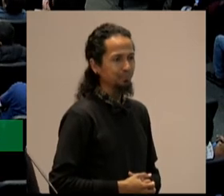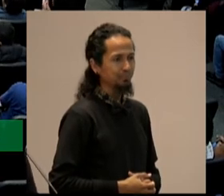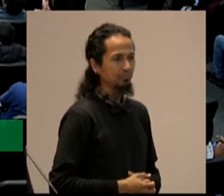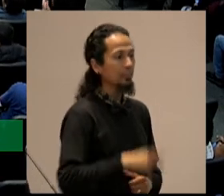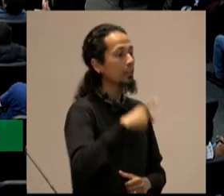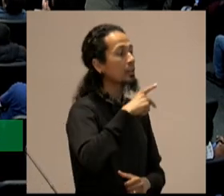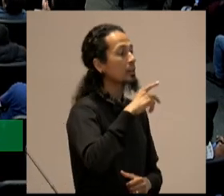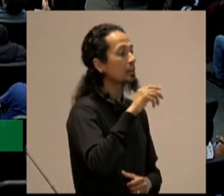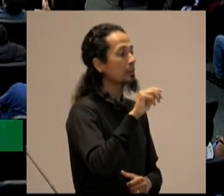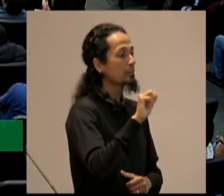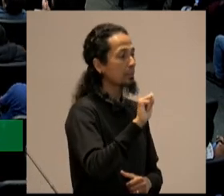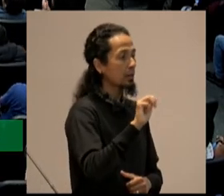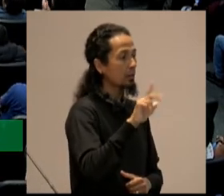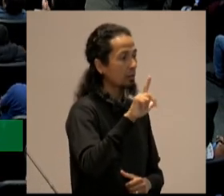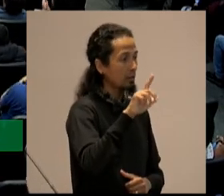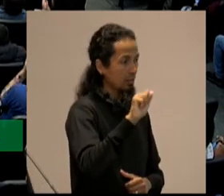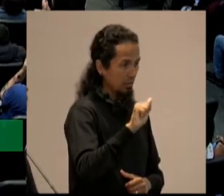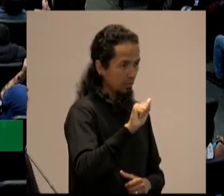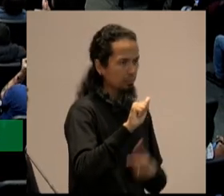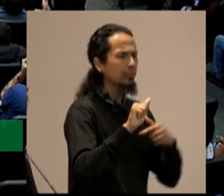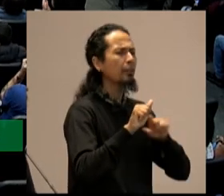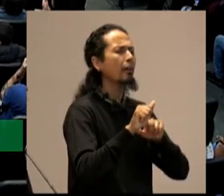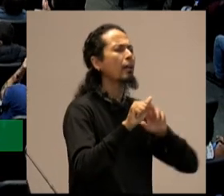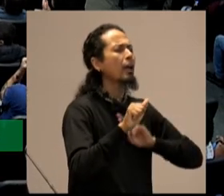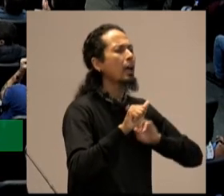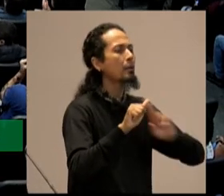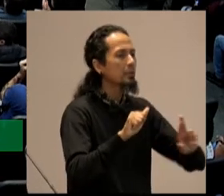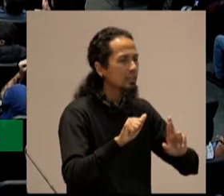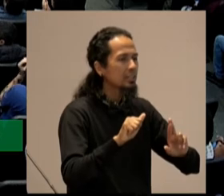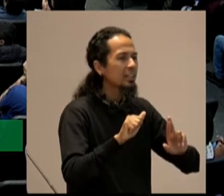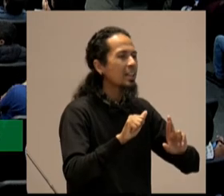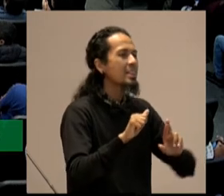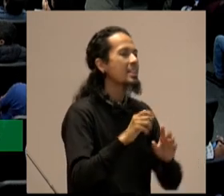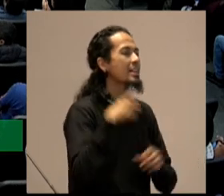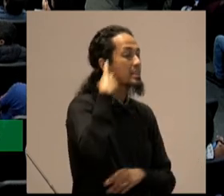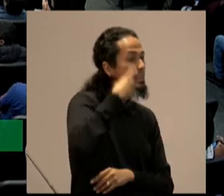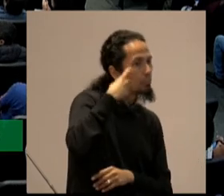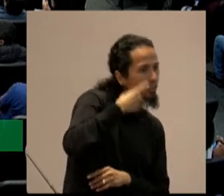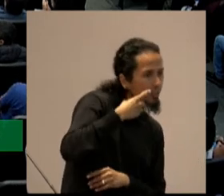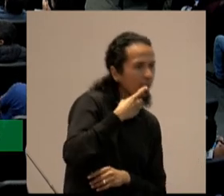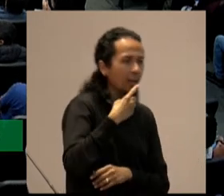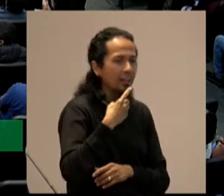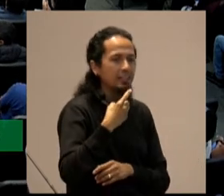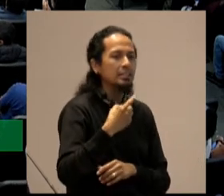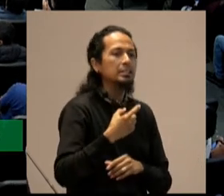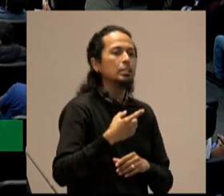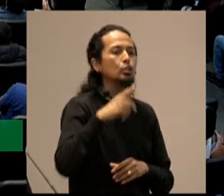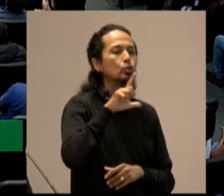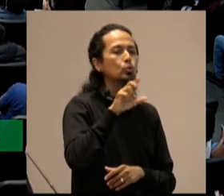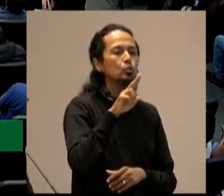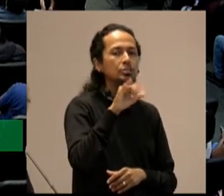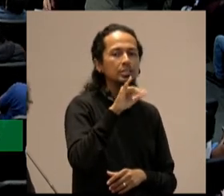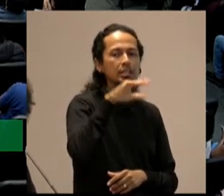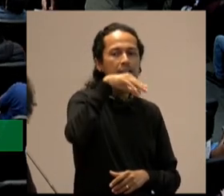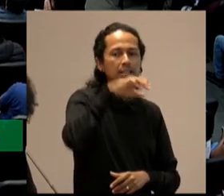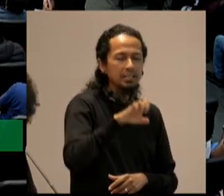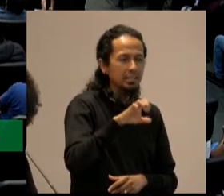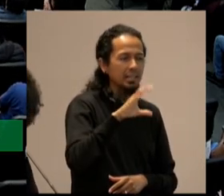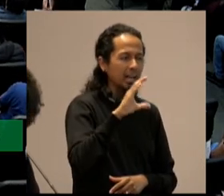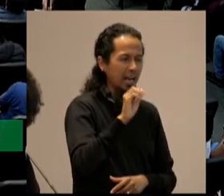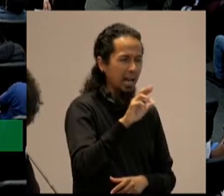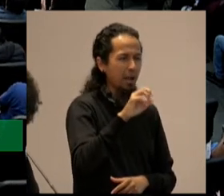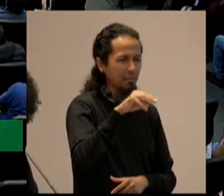Paula de Abreu, representante da deputada Luciene Carminati, presidente da Comissão de Educação.